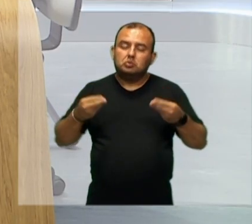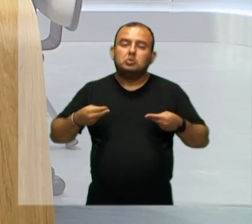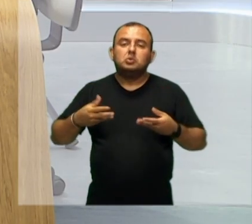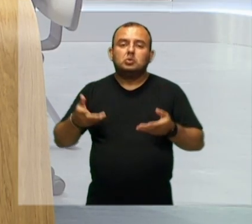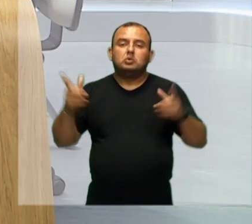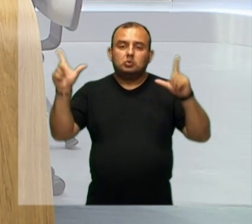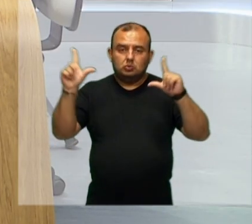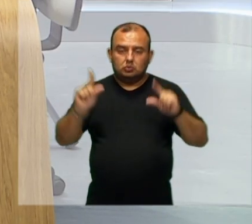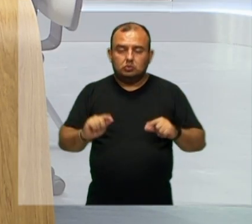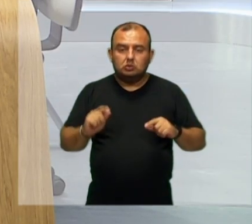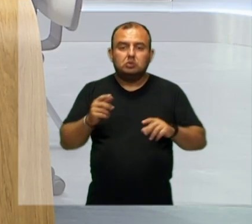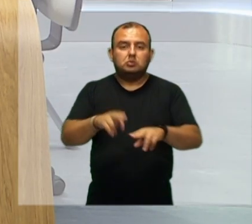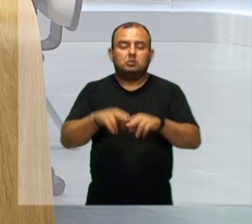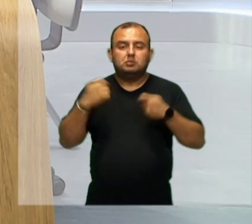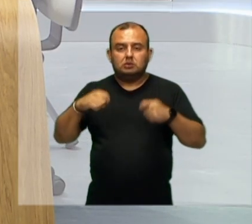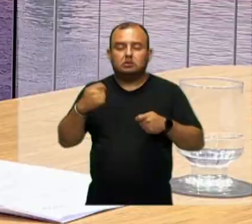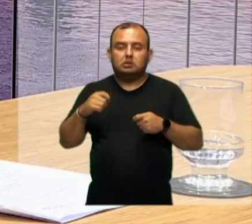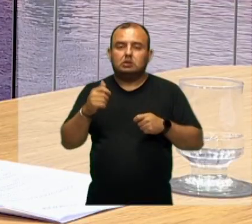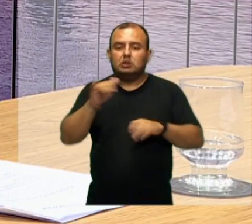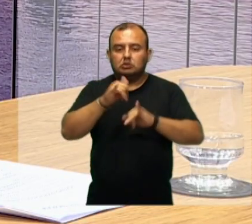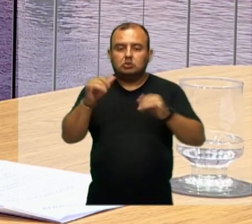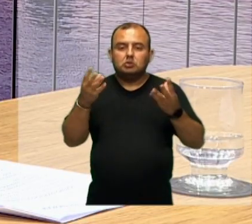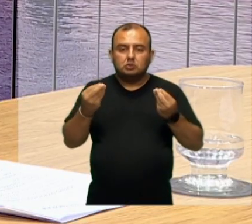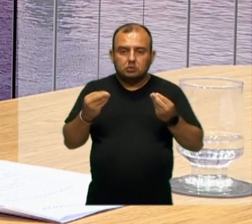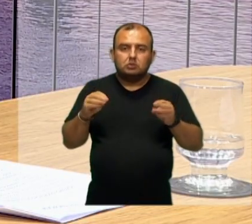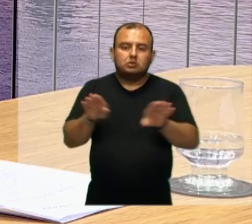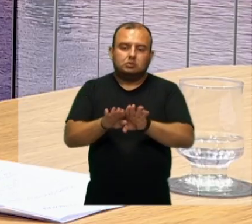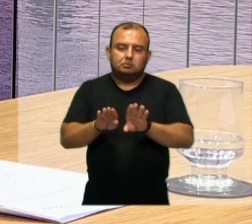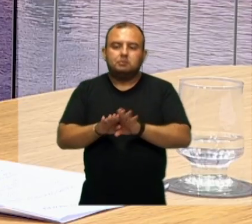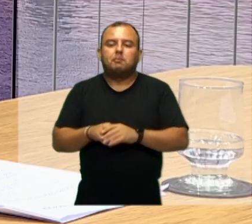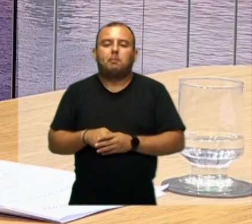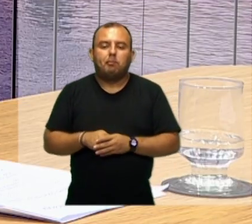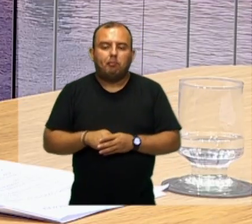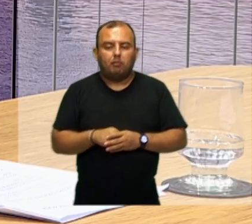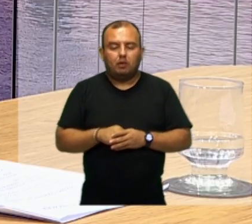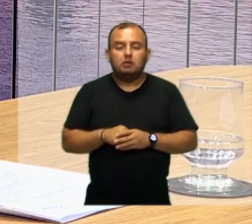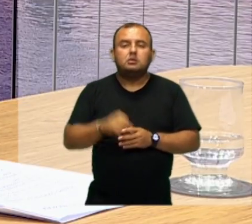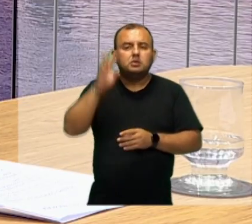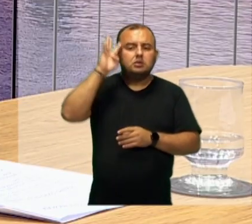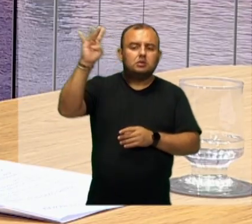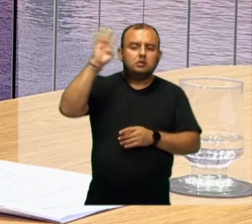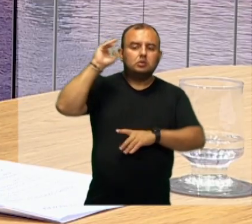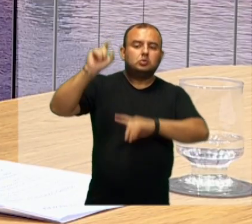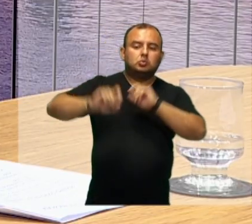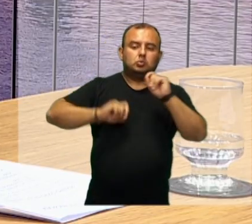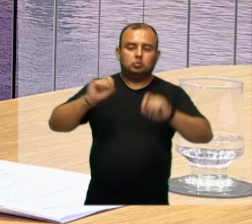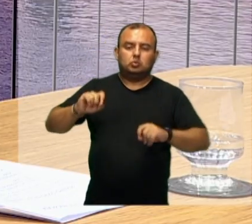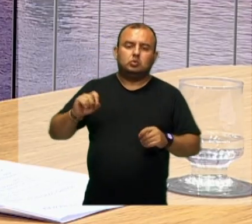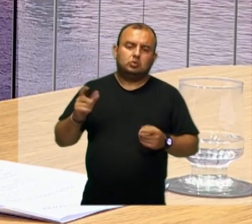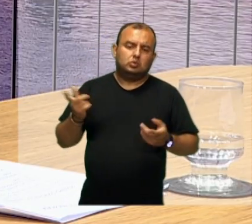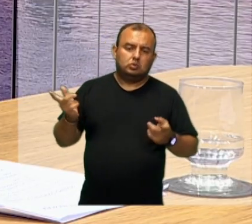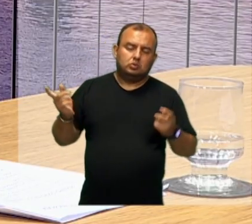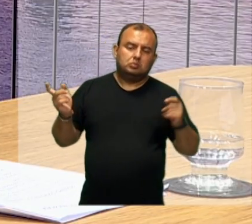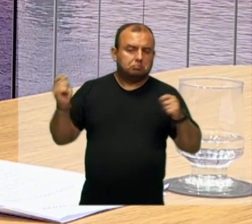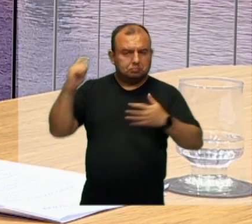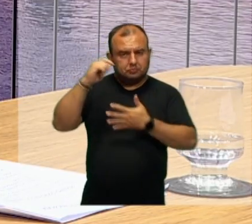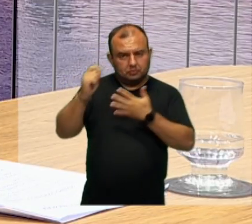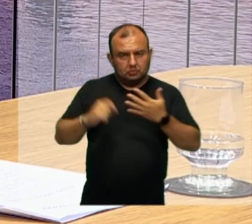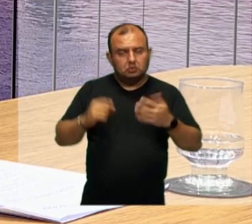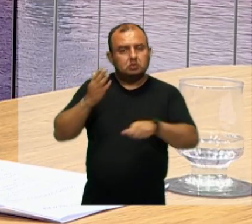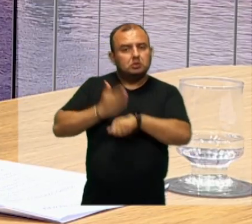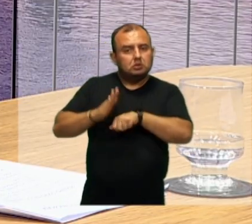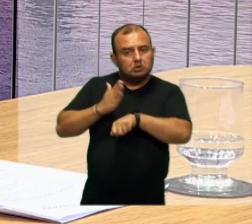ter energia, por isso que eu como bastante. Isso está dizendo assim, imagino que isso seja nas tuas condições normais de